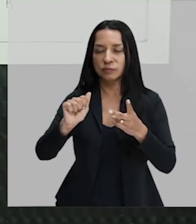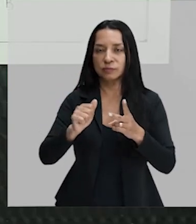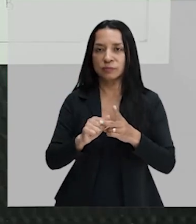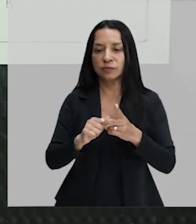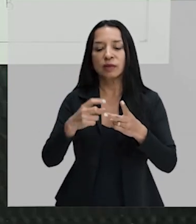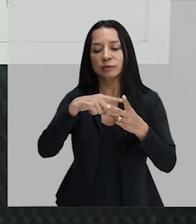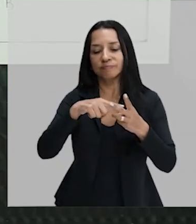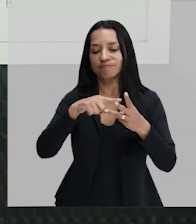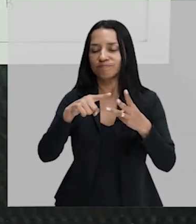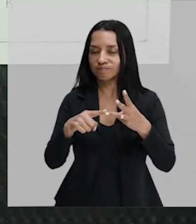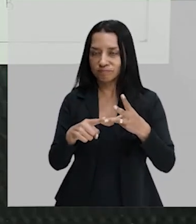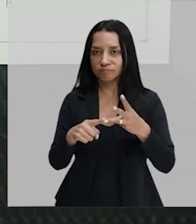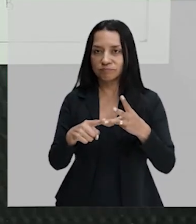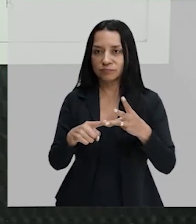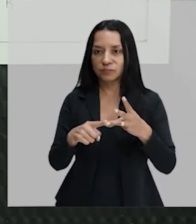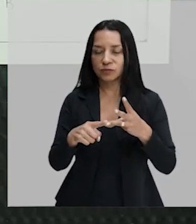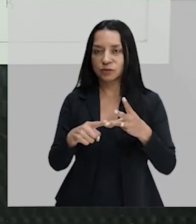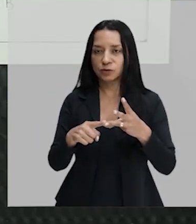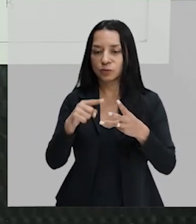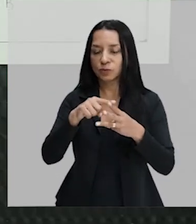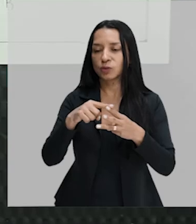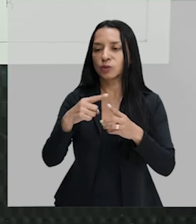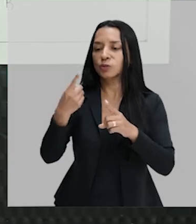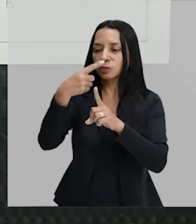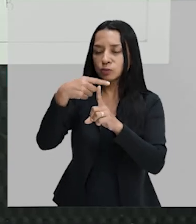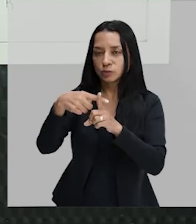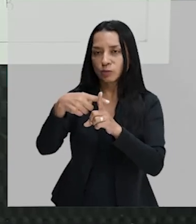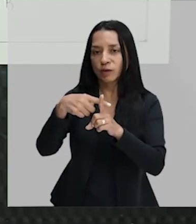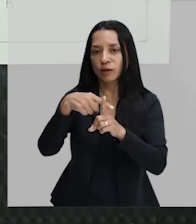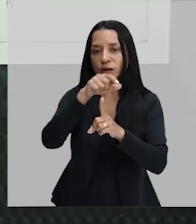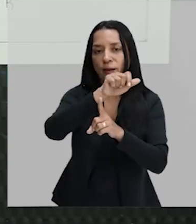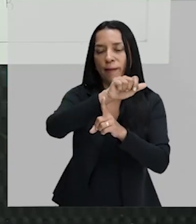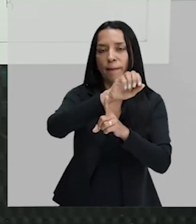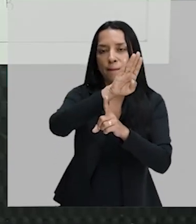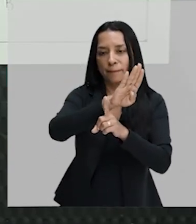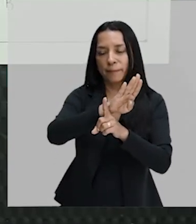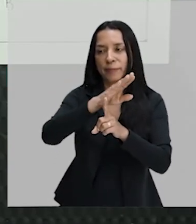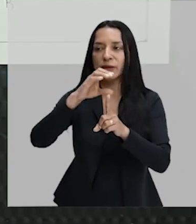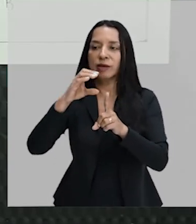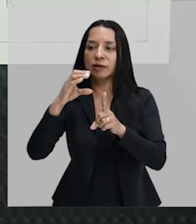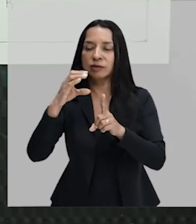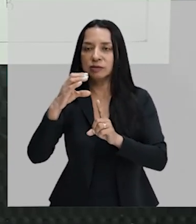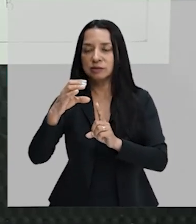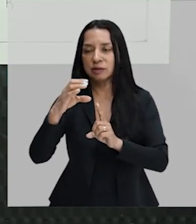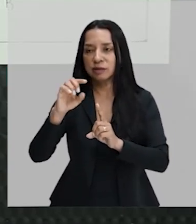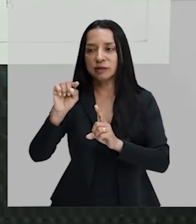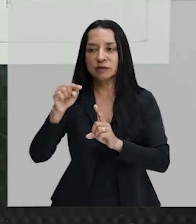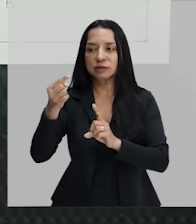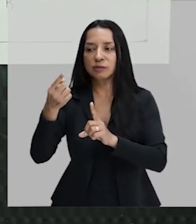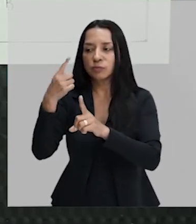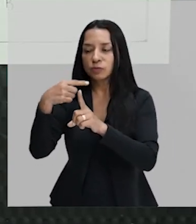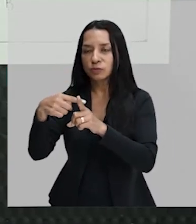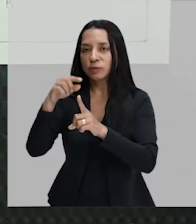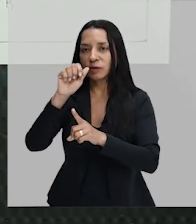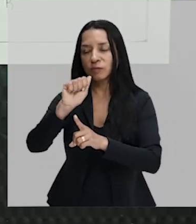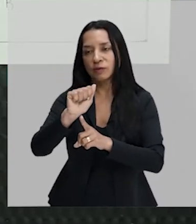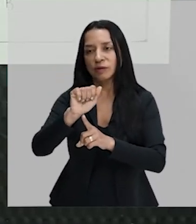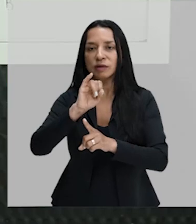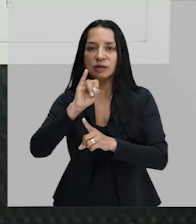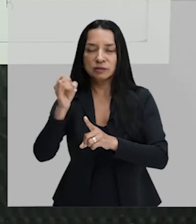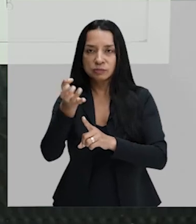três matrizes. Aí eu somei primeiro a matriz B com a matriz C, para depois somar com a matriz A. Se eu